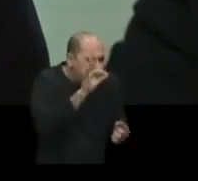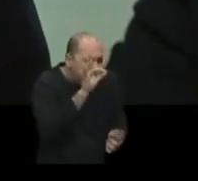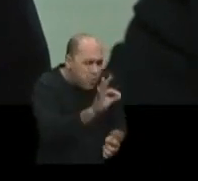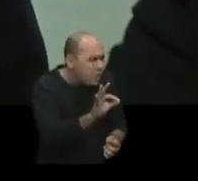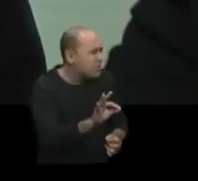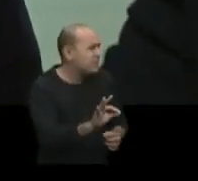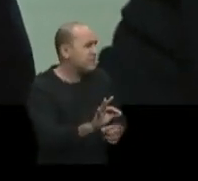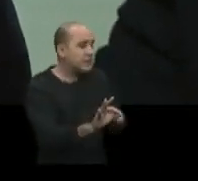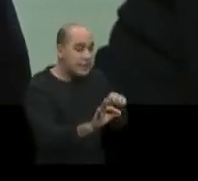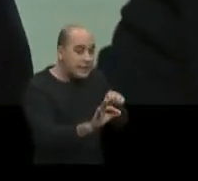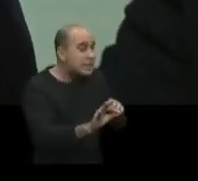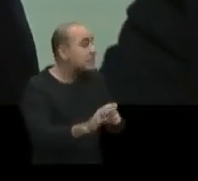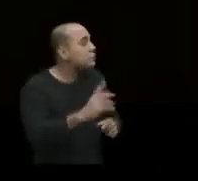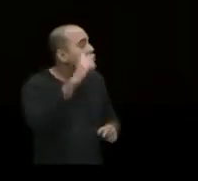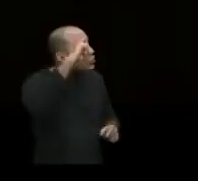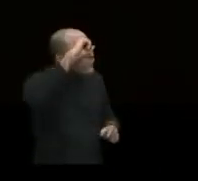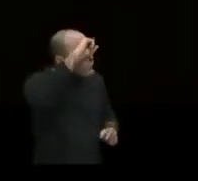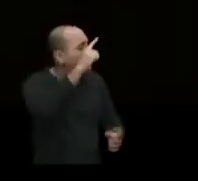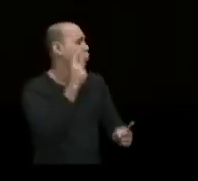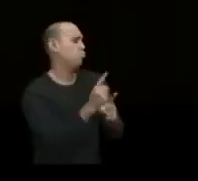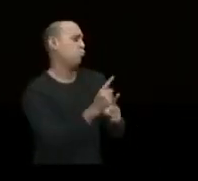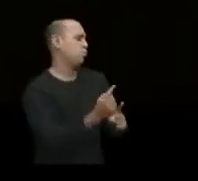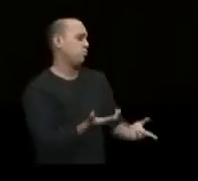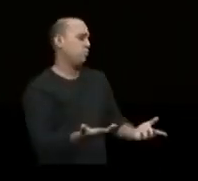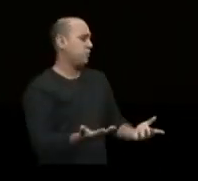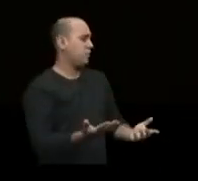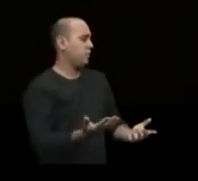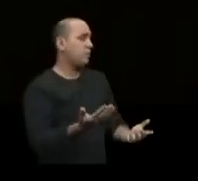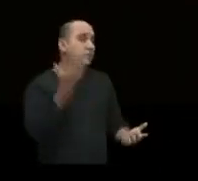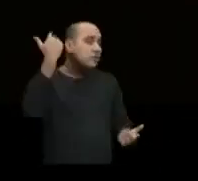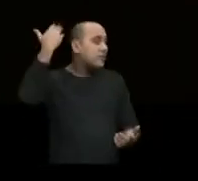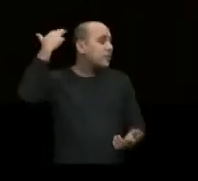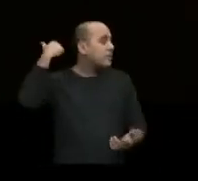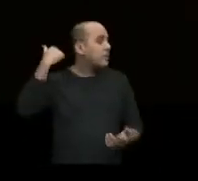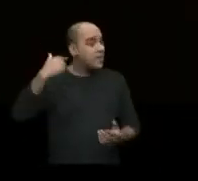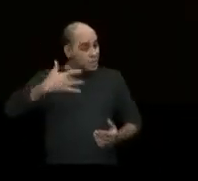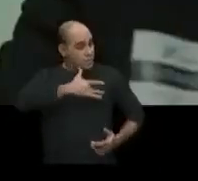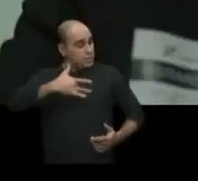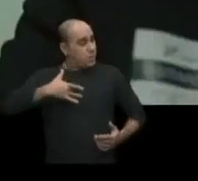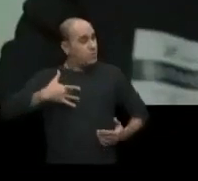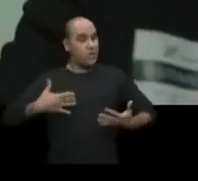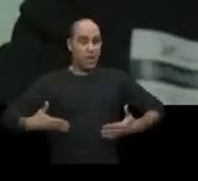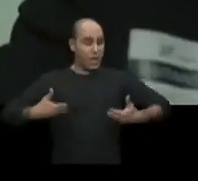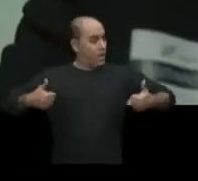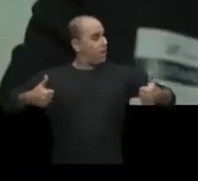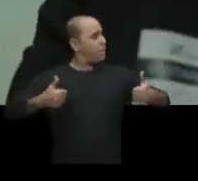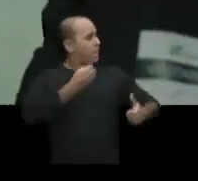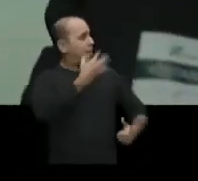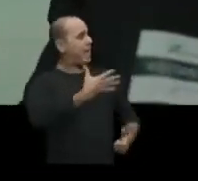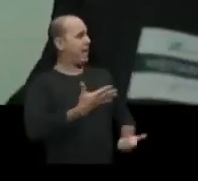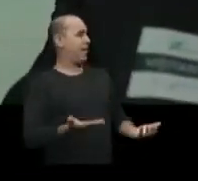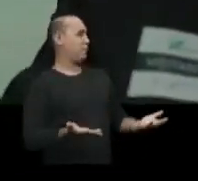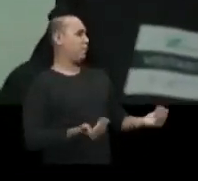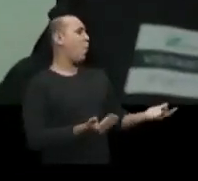assim sem apresentar os sintomas. Menos ainda para um garoto de 16 anos.